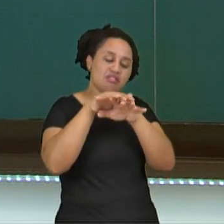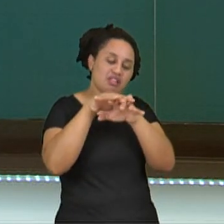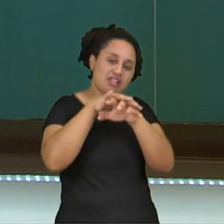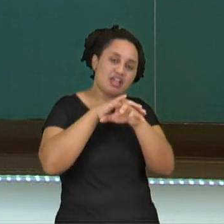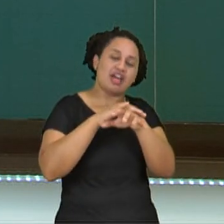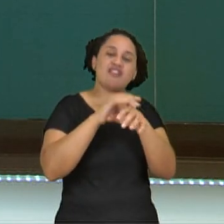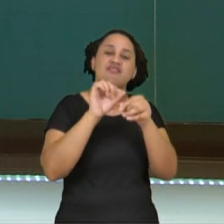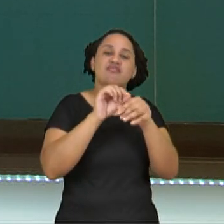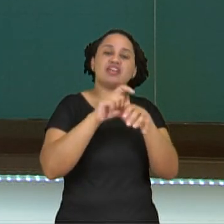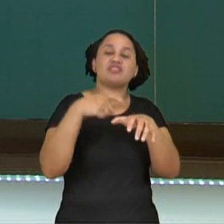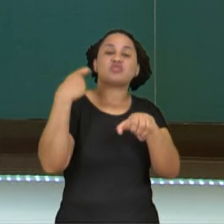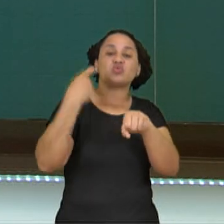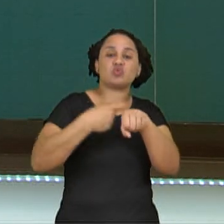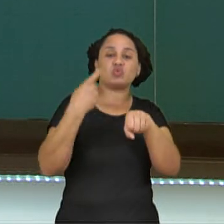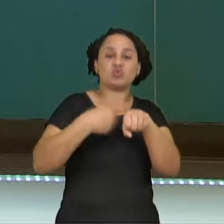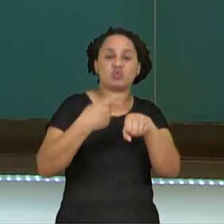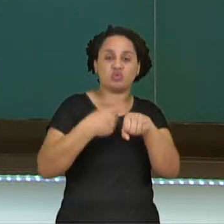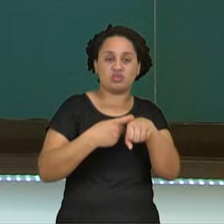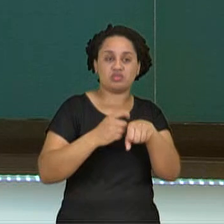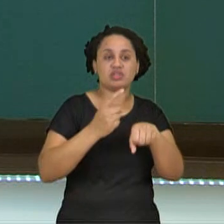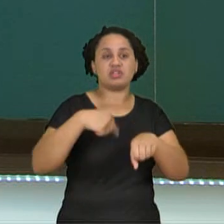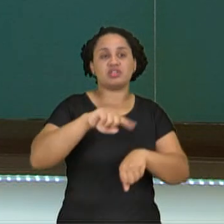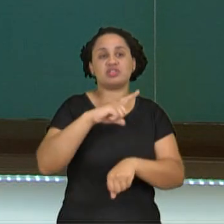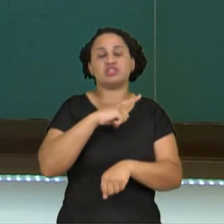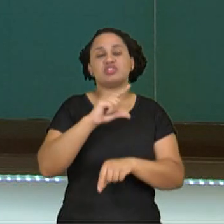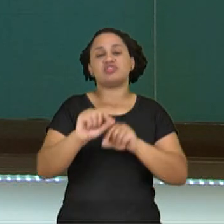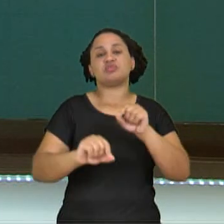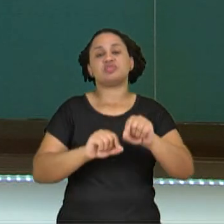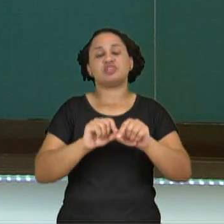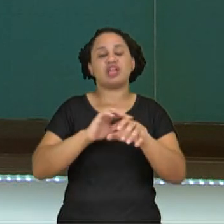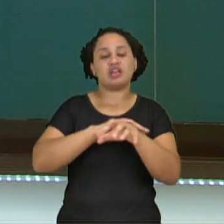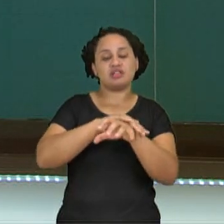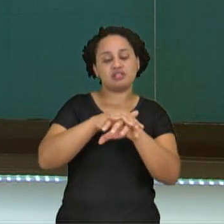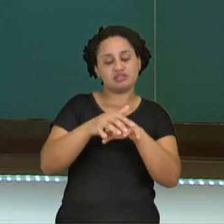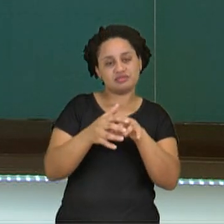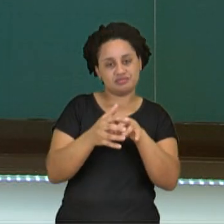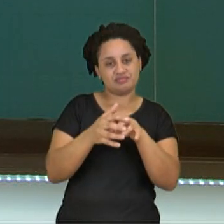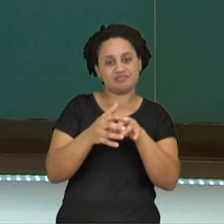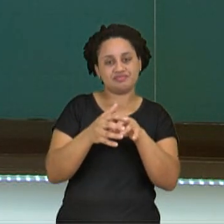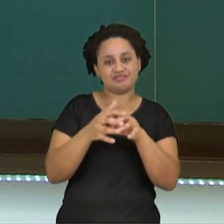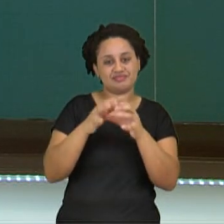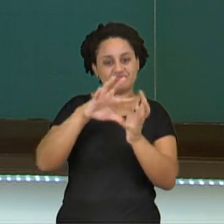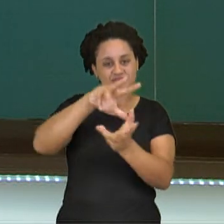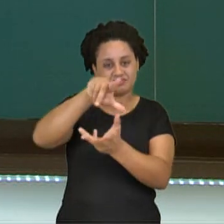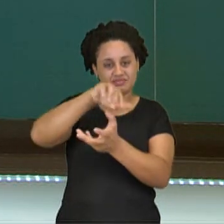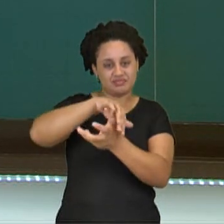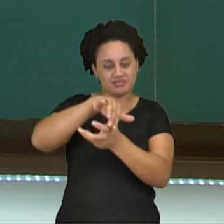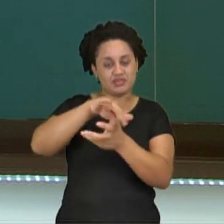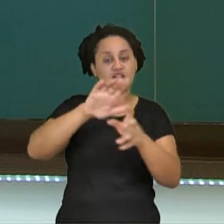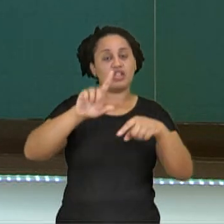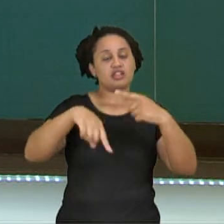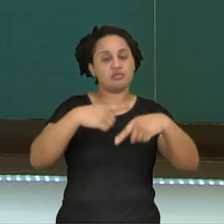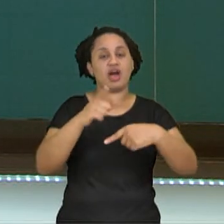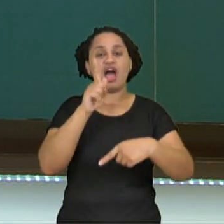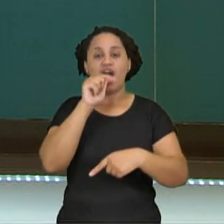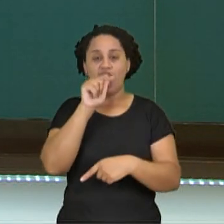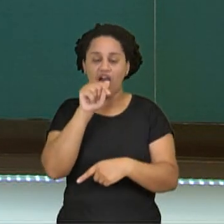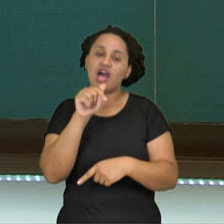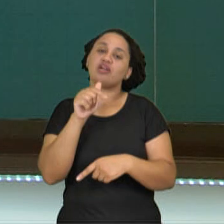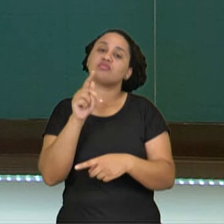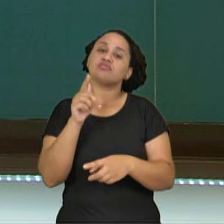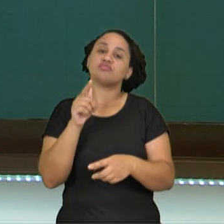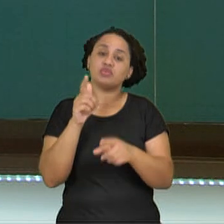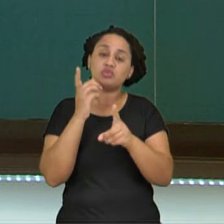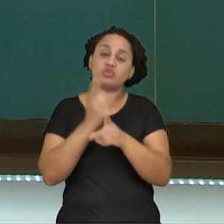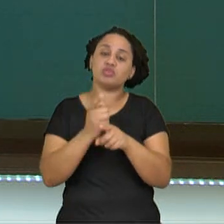endurecendo este material e nós tivemos o quê? Uma superfície. Depois essa água encontrou um lugar para